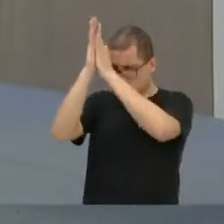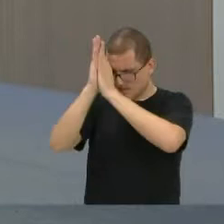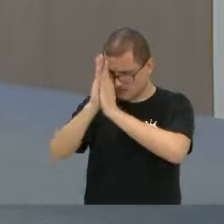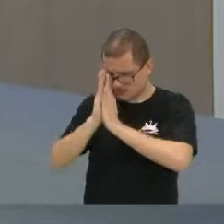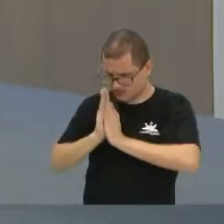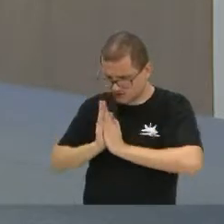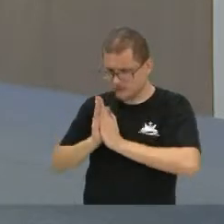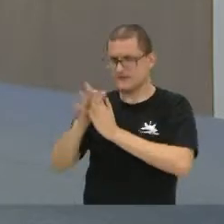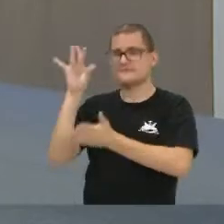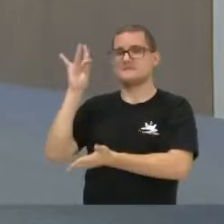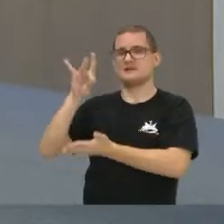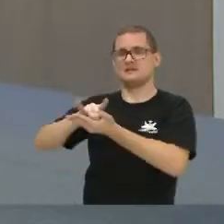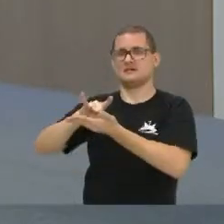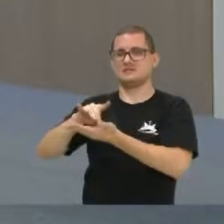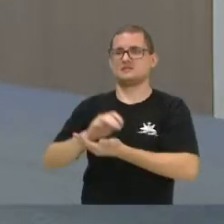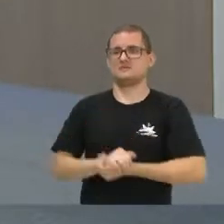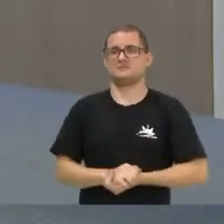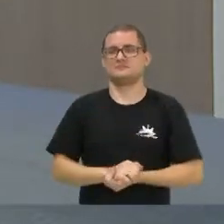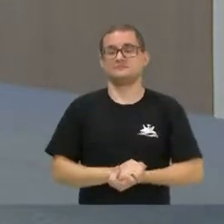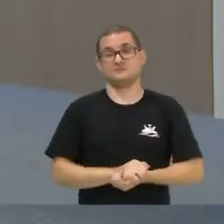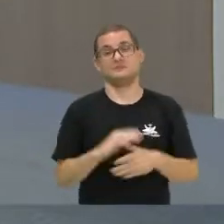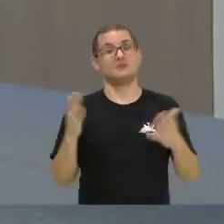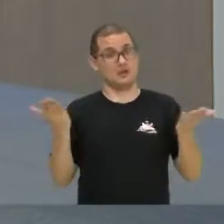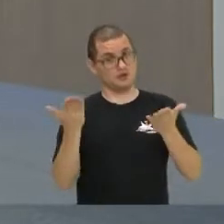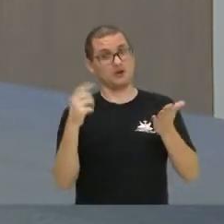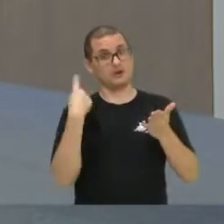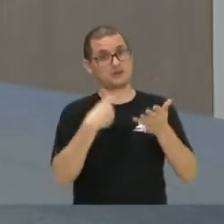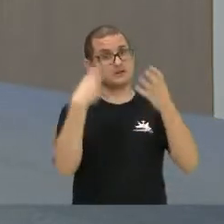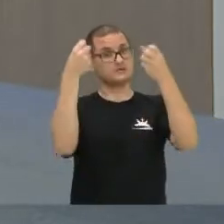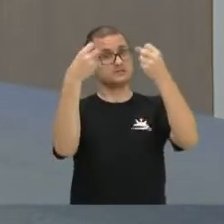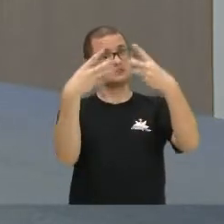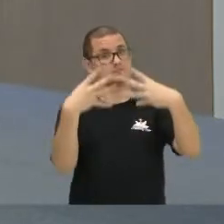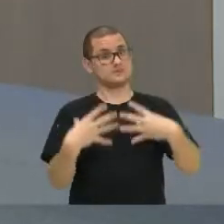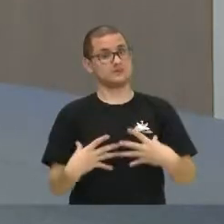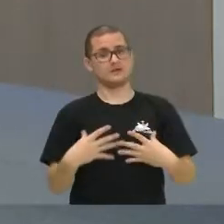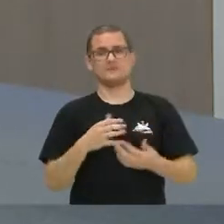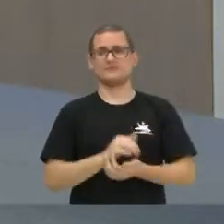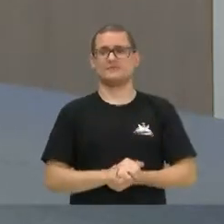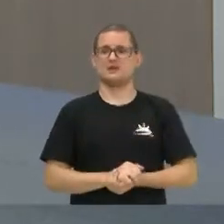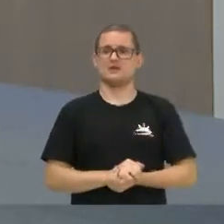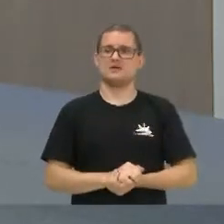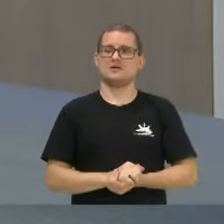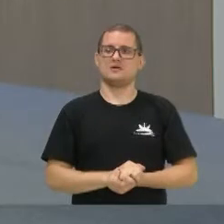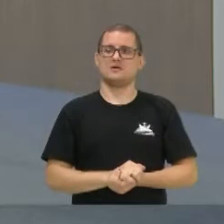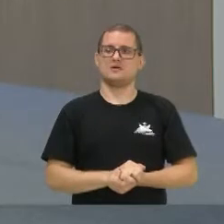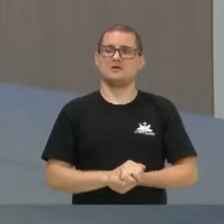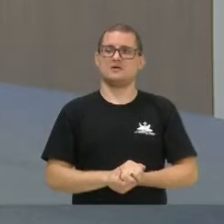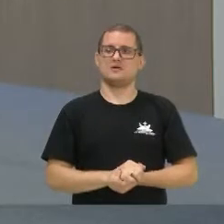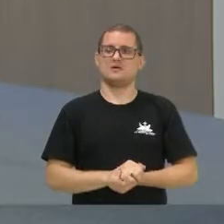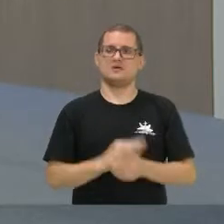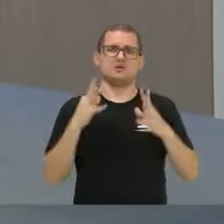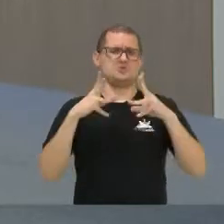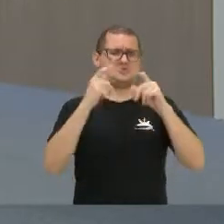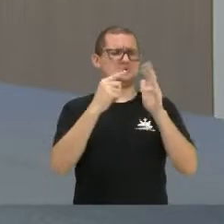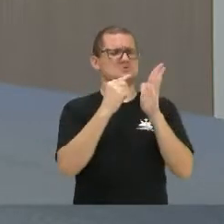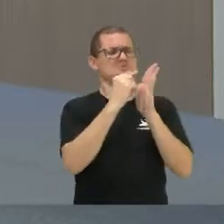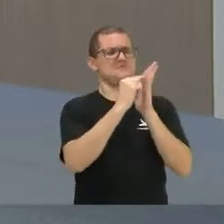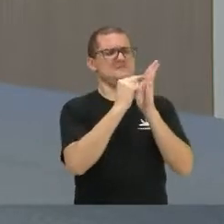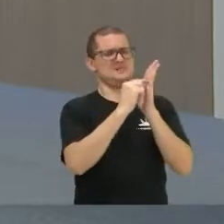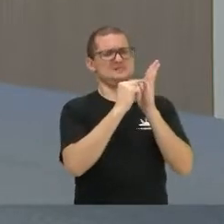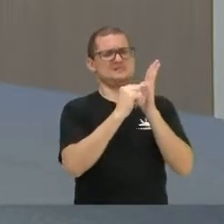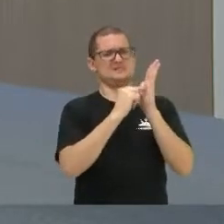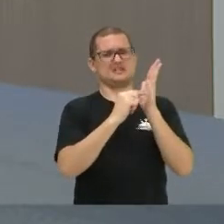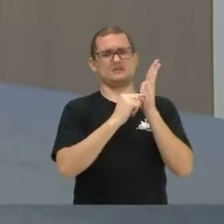beijo então vamos lá e estes versículos todos de